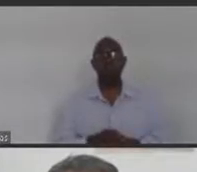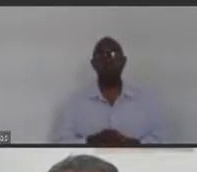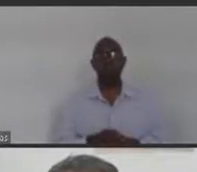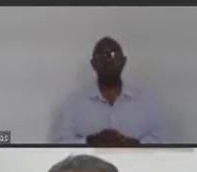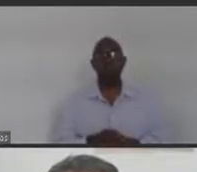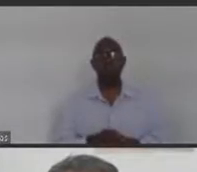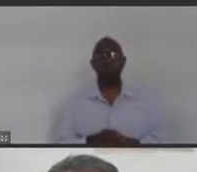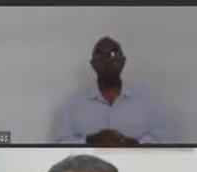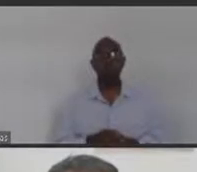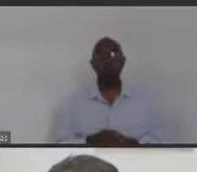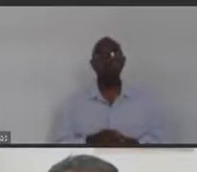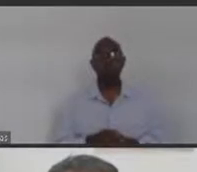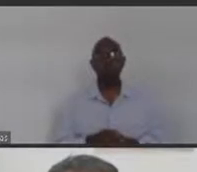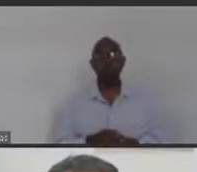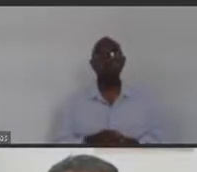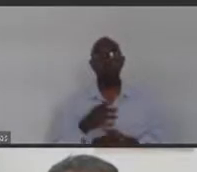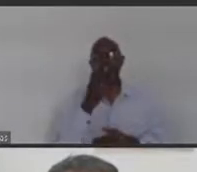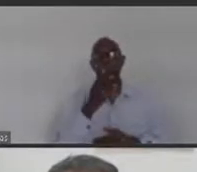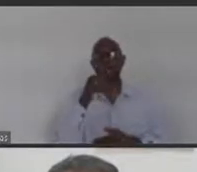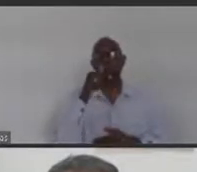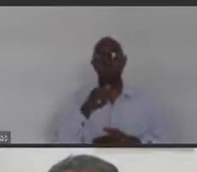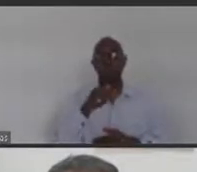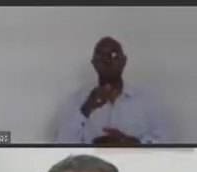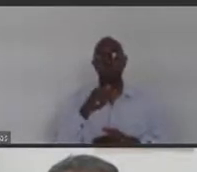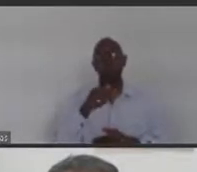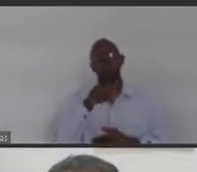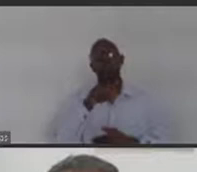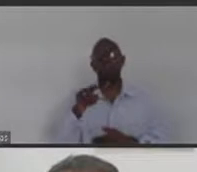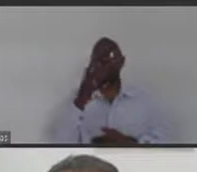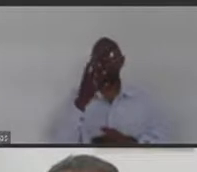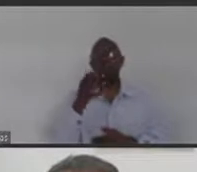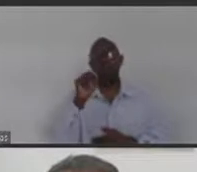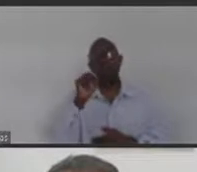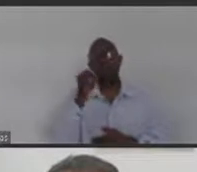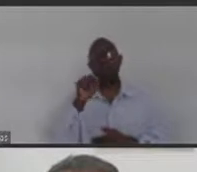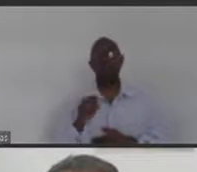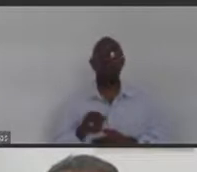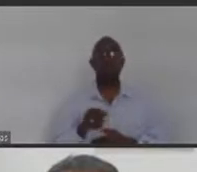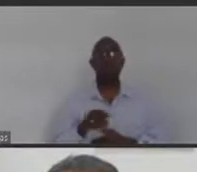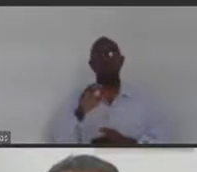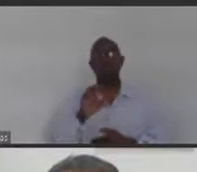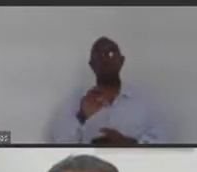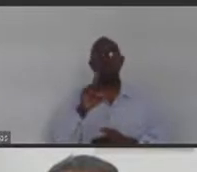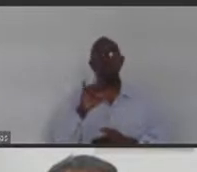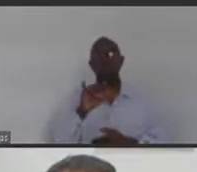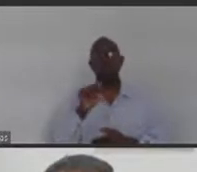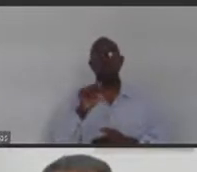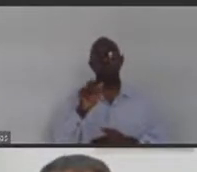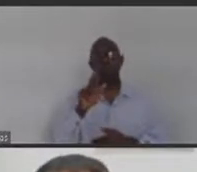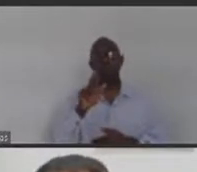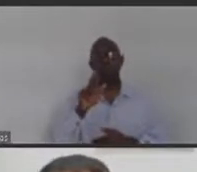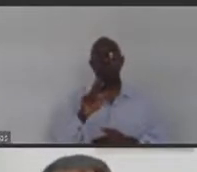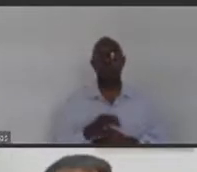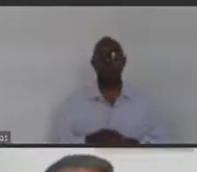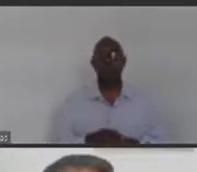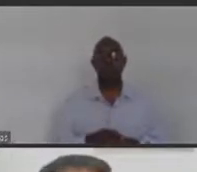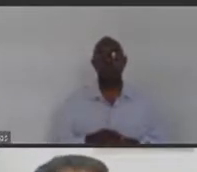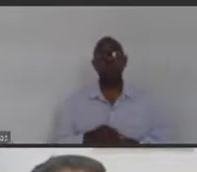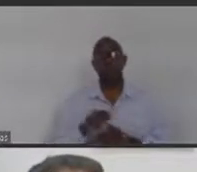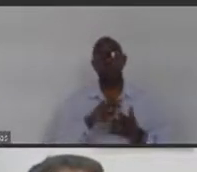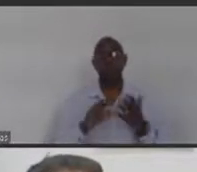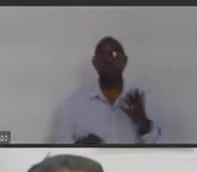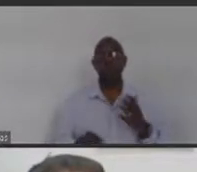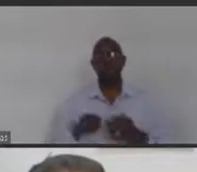4.040, indicação 4.047 e 4.048, vereador Edgardo Cabral, diverso, indicação 4.049